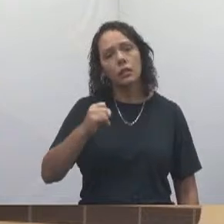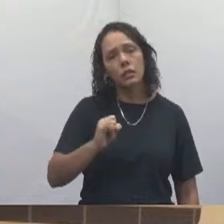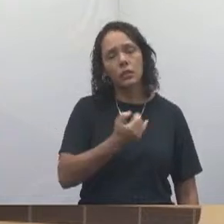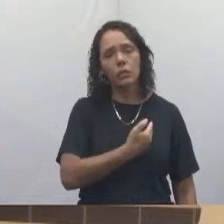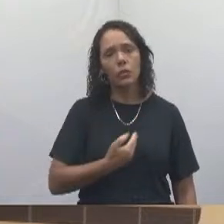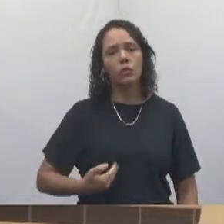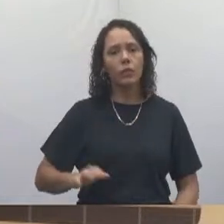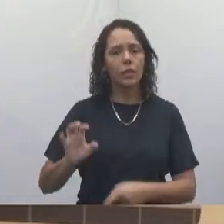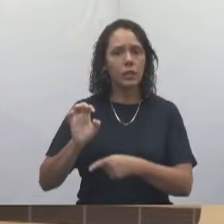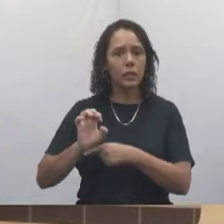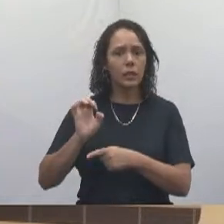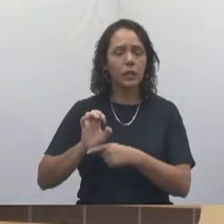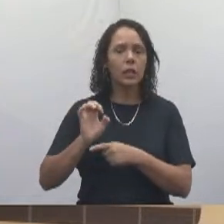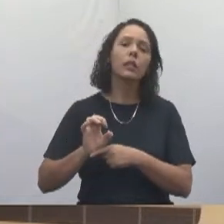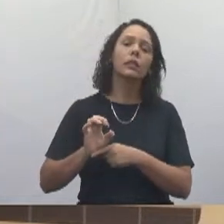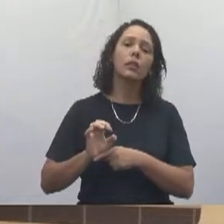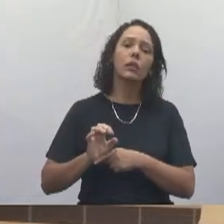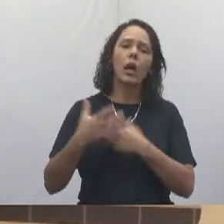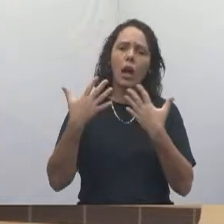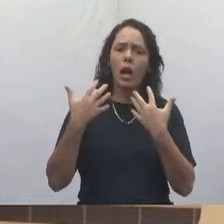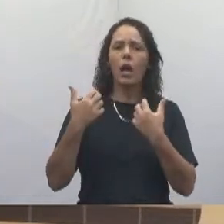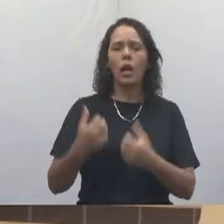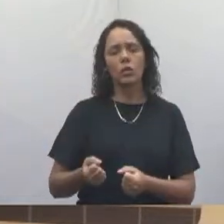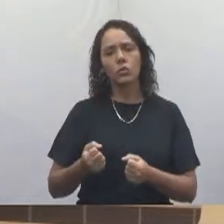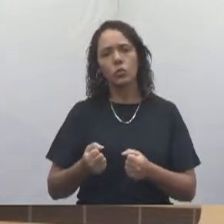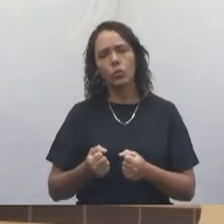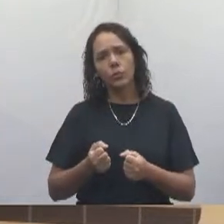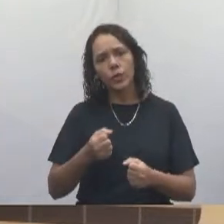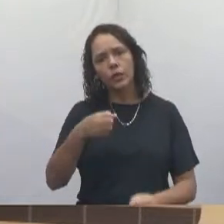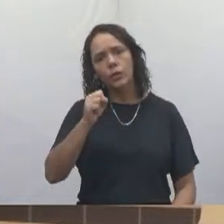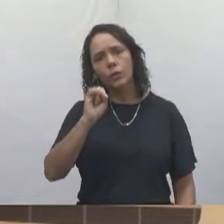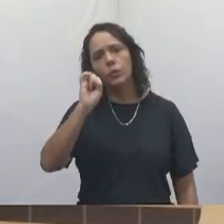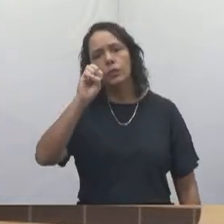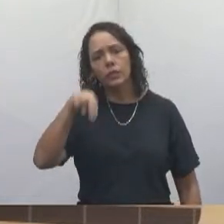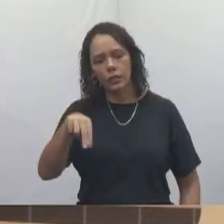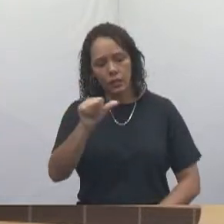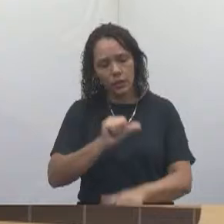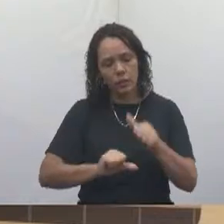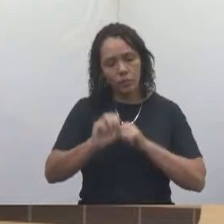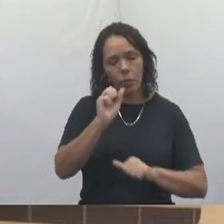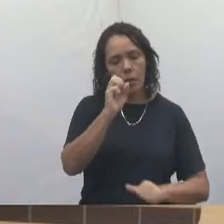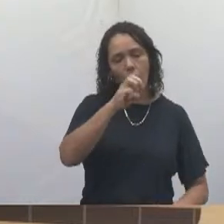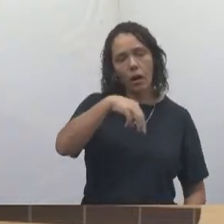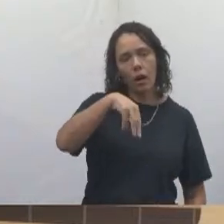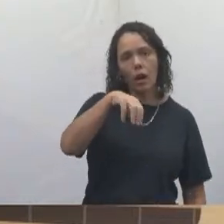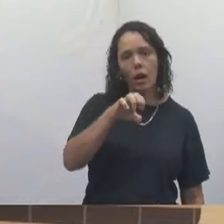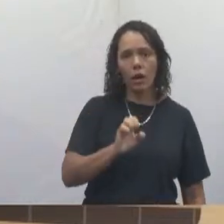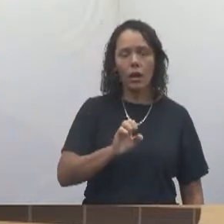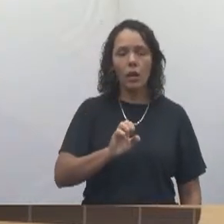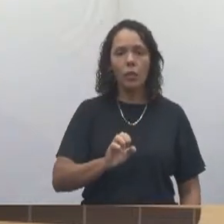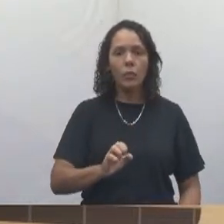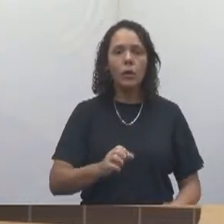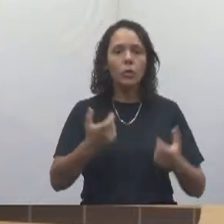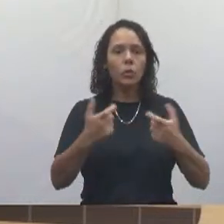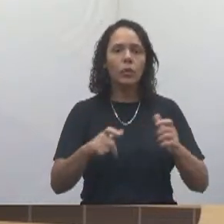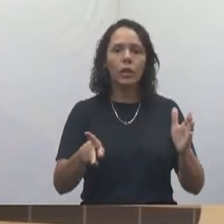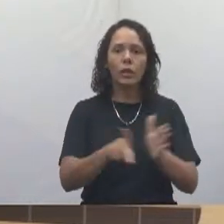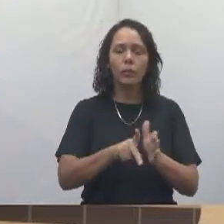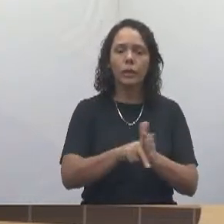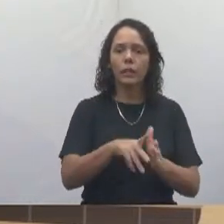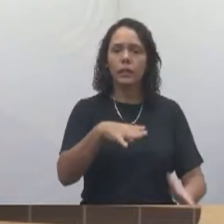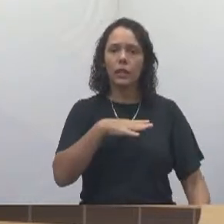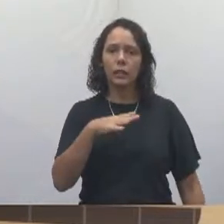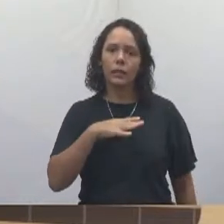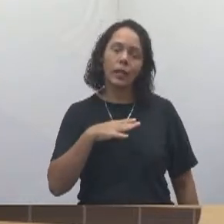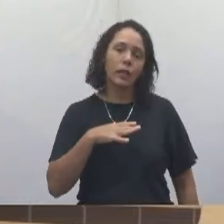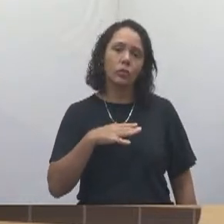resolver assumir o SIM e transformar em AME no prédio que é do município, com o patrimônio que é do município, nós vamos